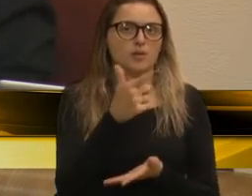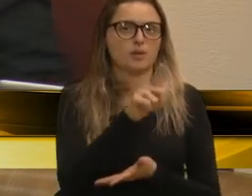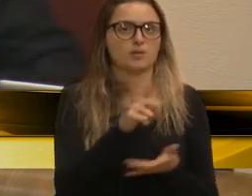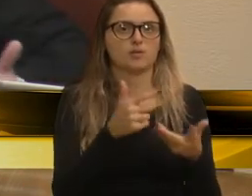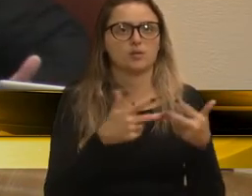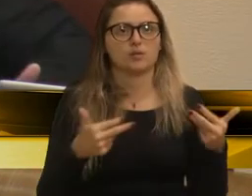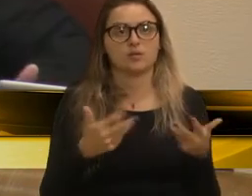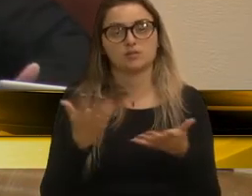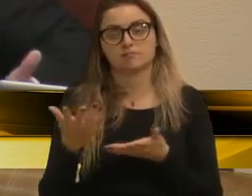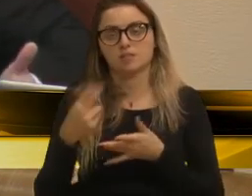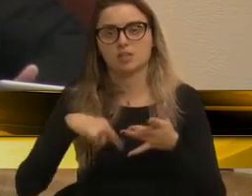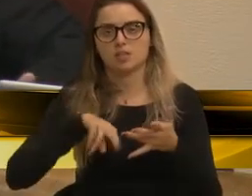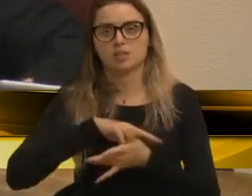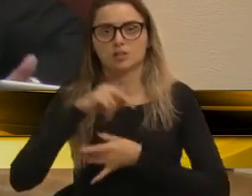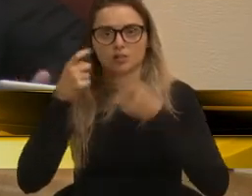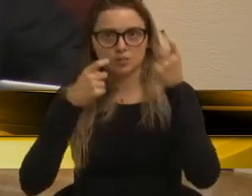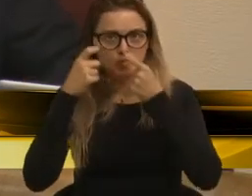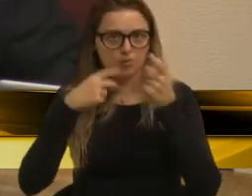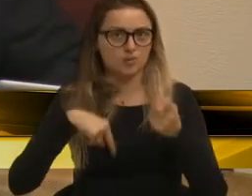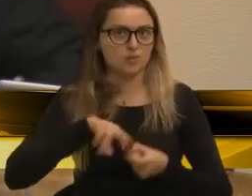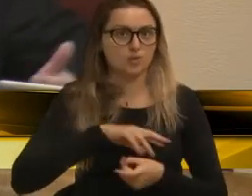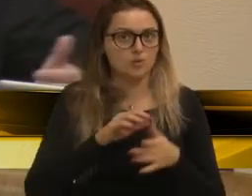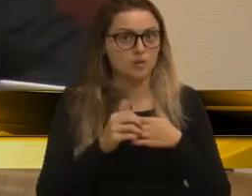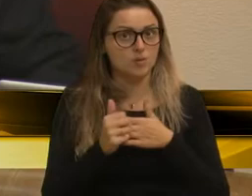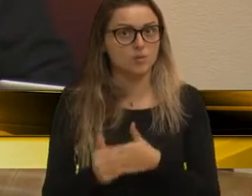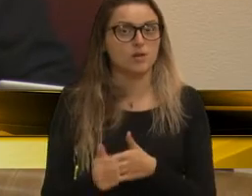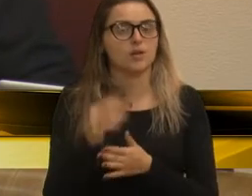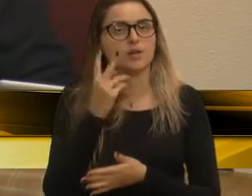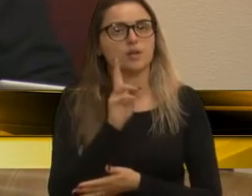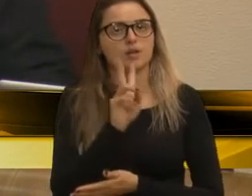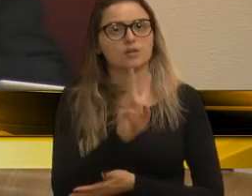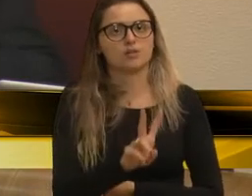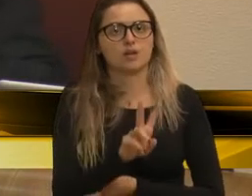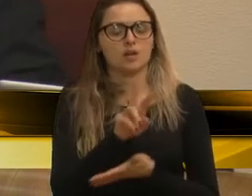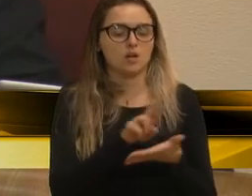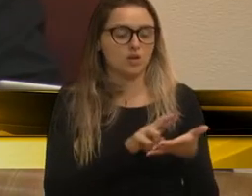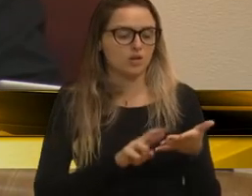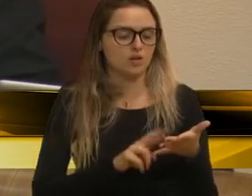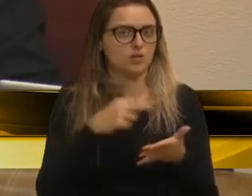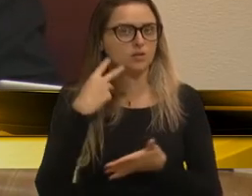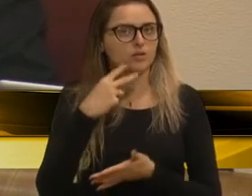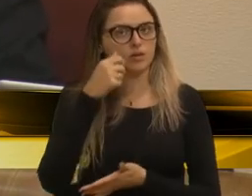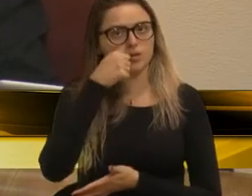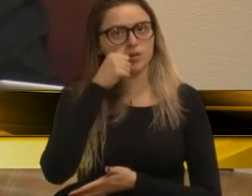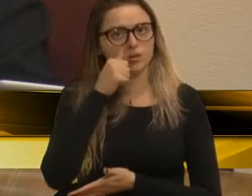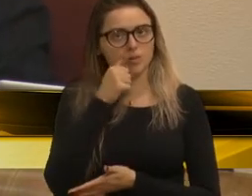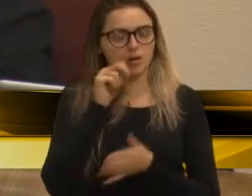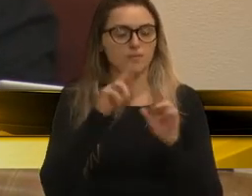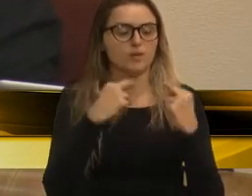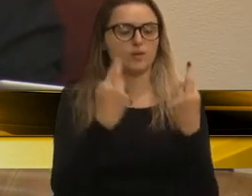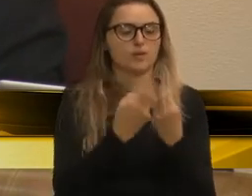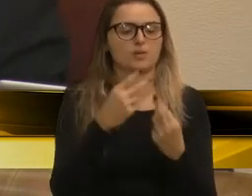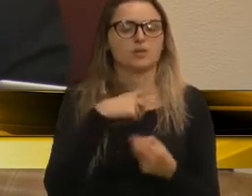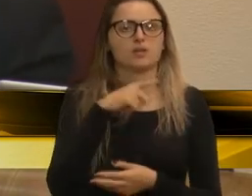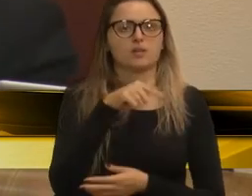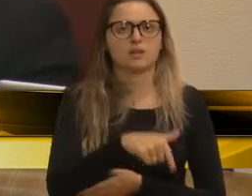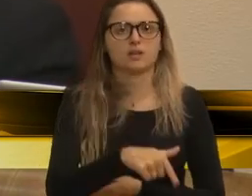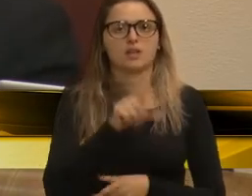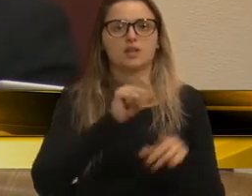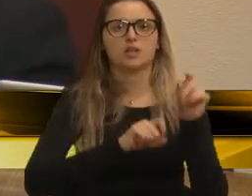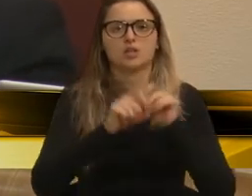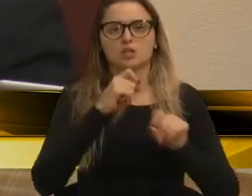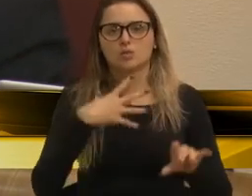isso preocupa. E quando a gente acompanha e ouve o relato da vereadora Paula esses dias numa audiência que teve aqui a respeito de